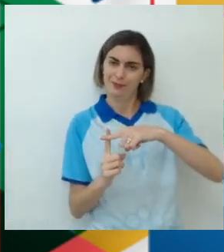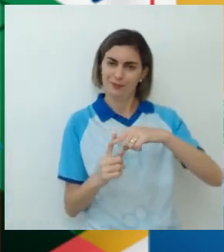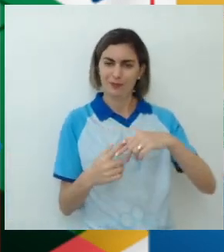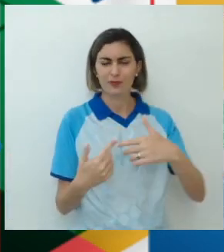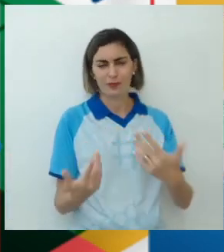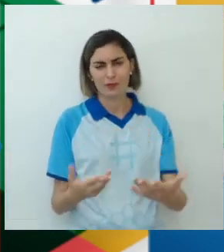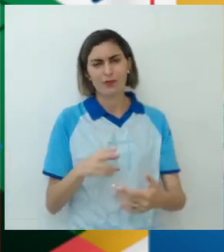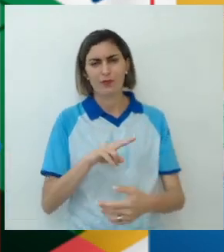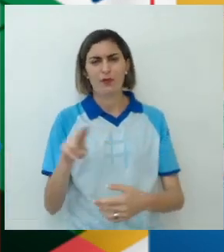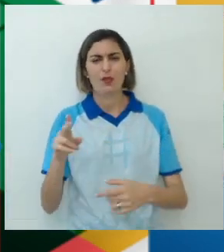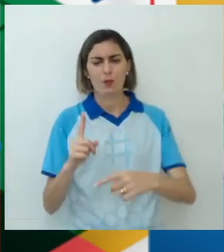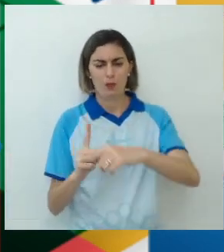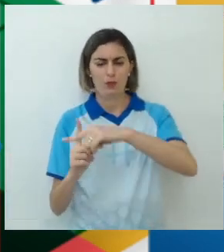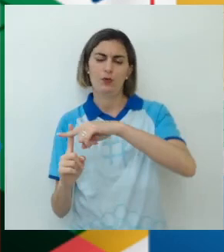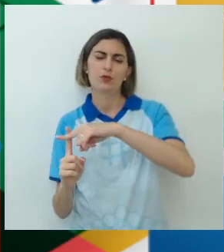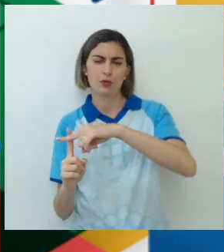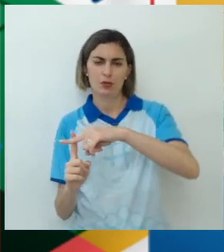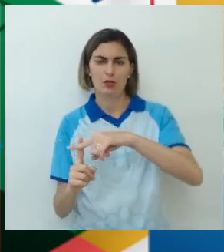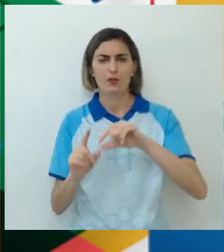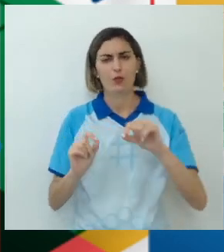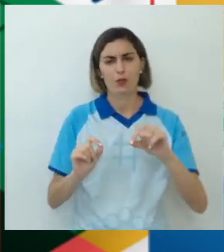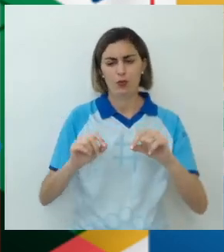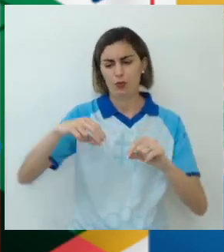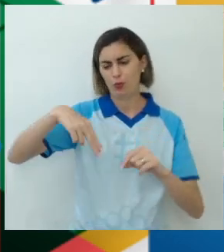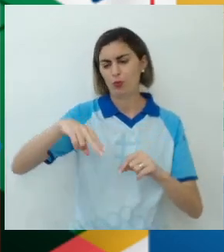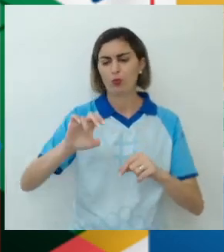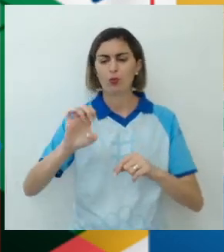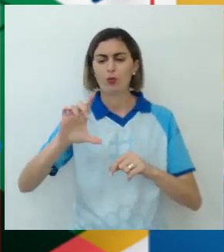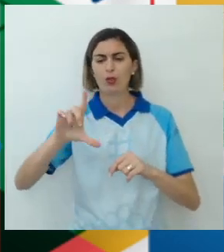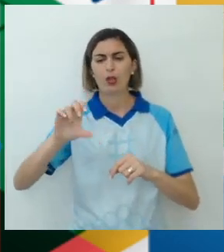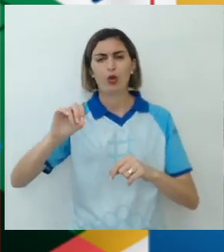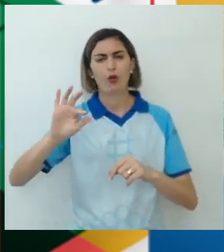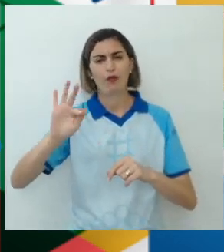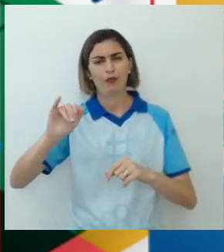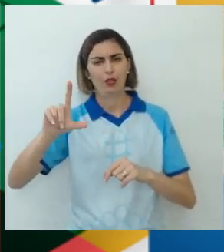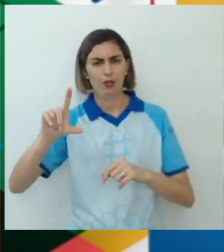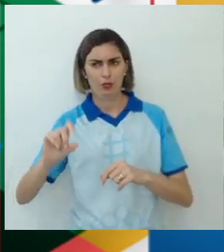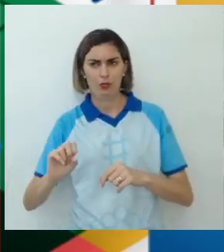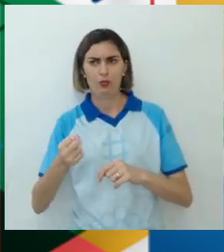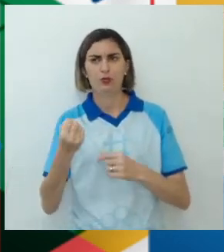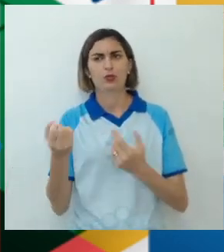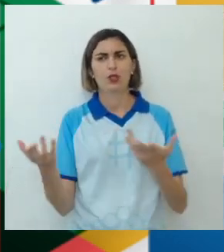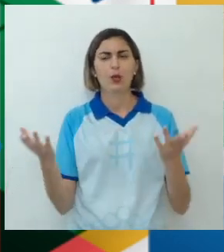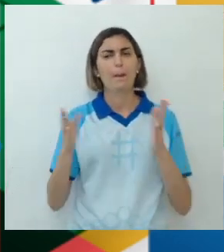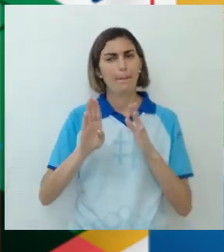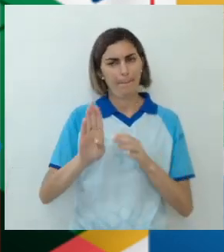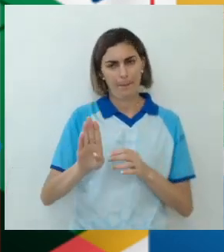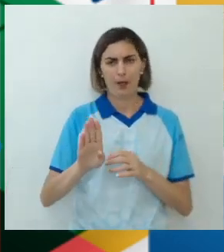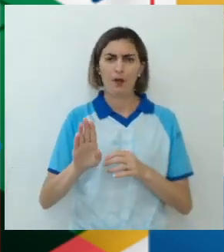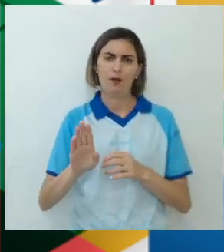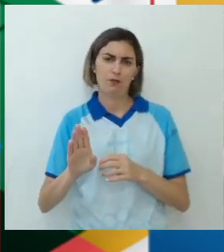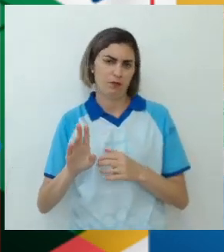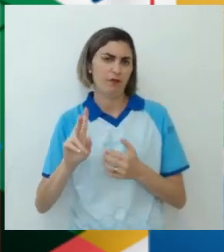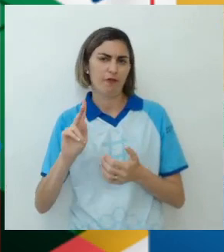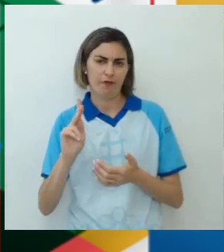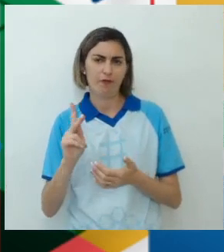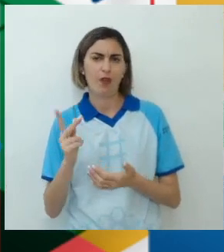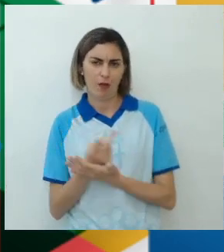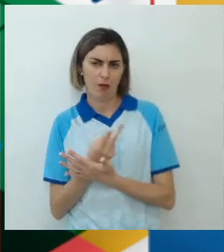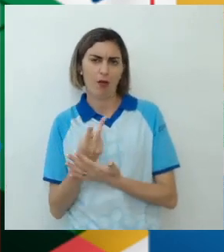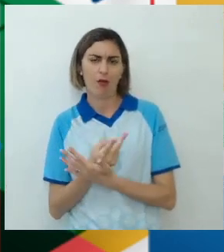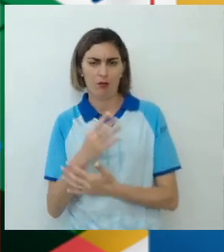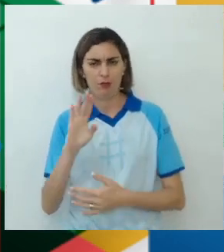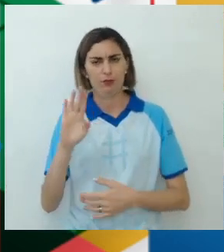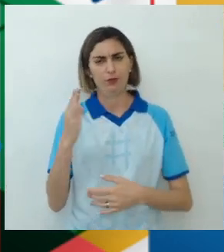gente vai chamar as cargas positivas de nucleófilos. Então, o que torna a letra B uma alternativa falsa